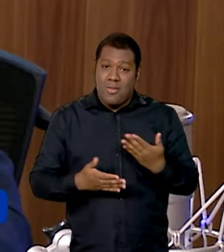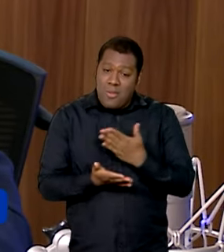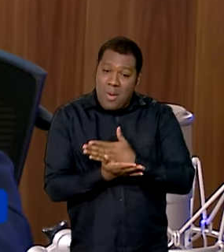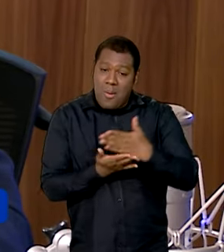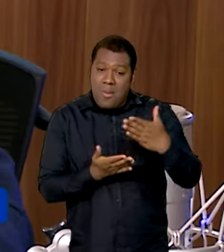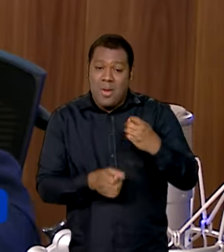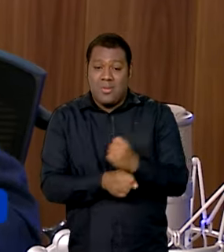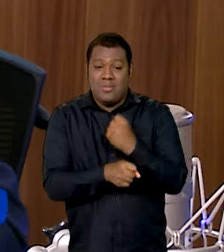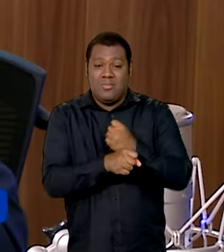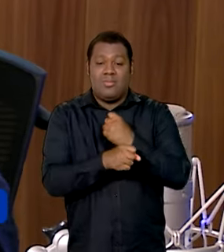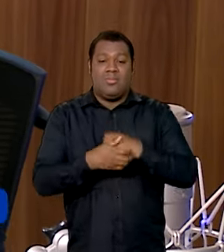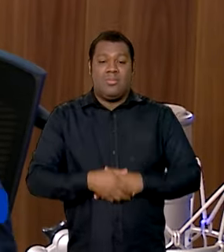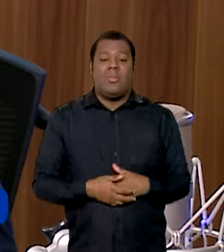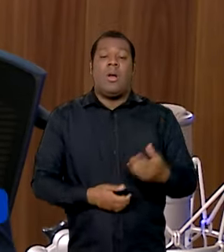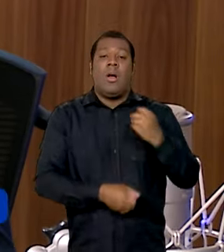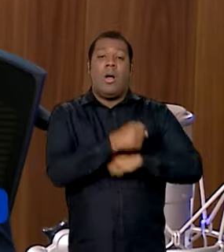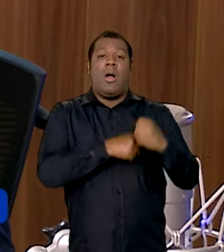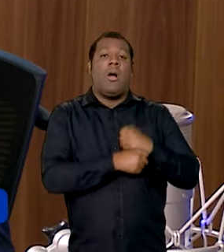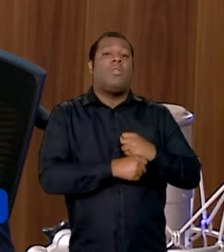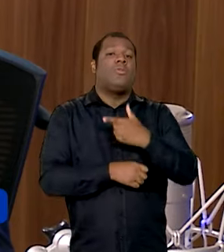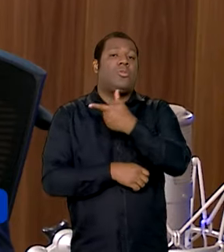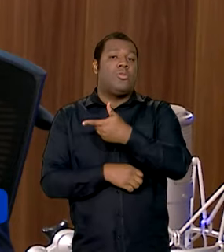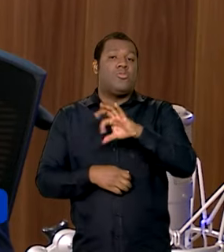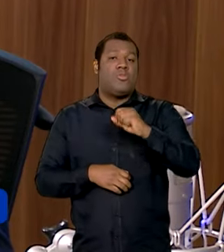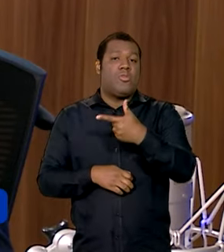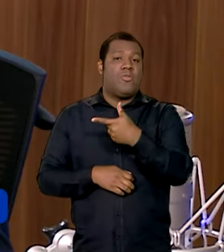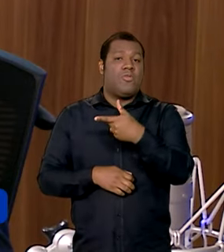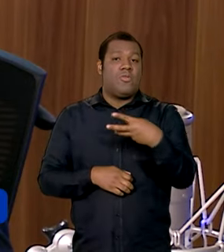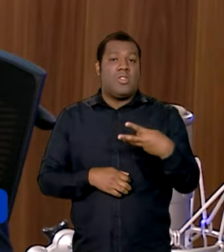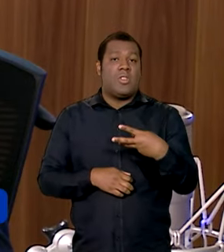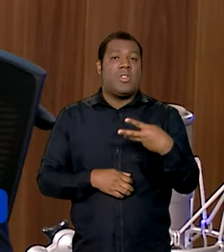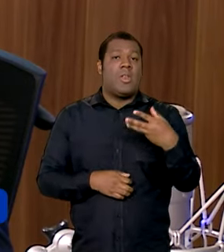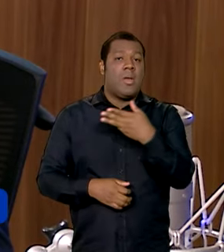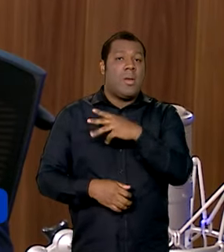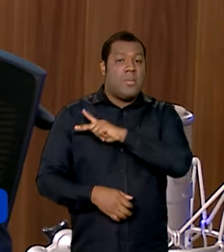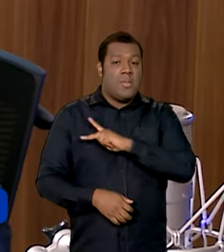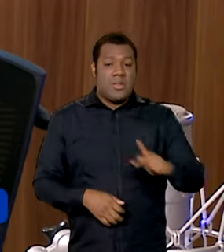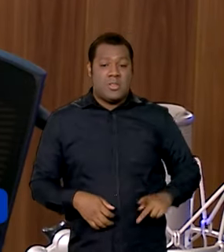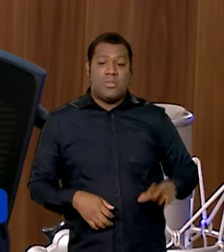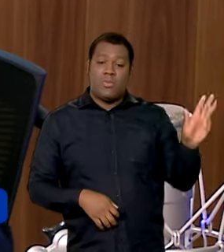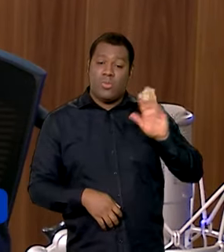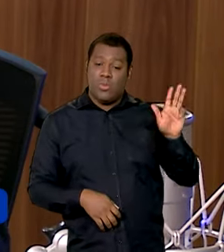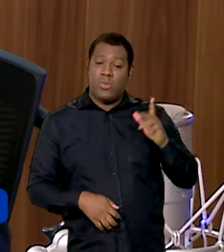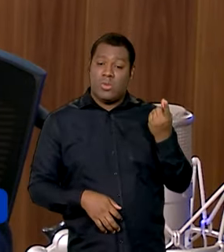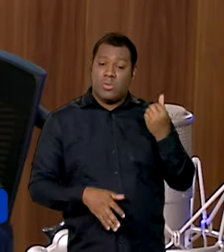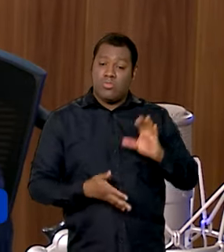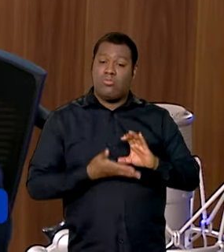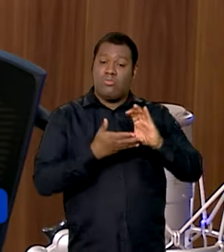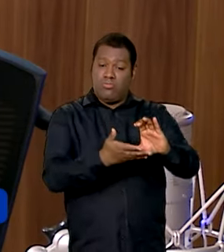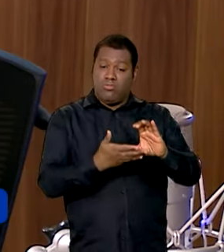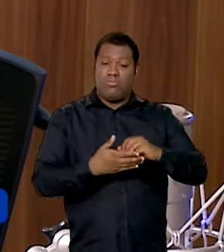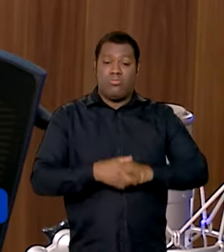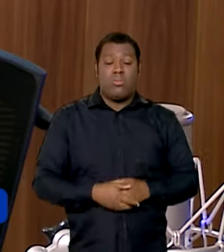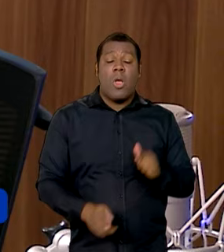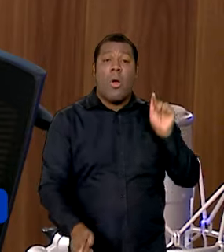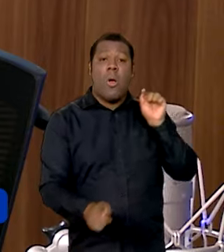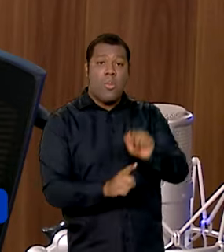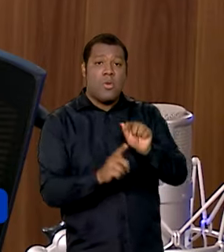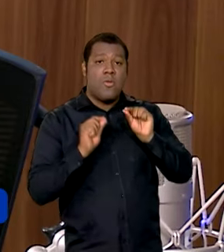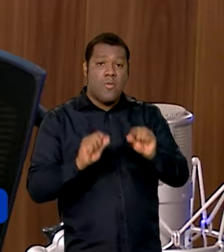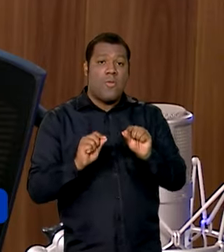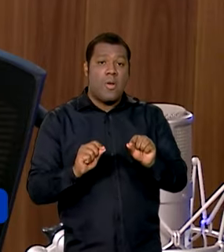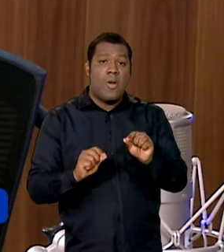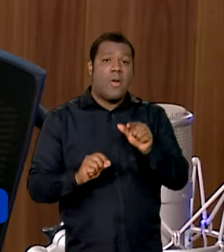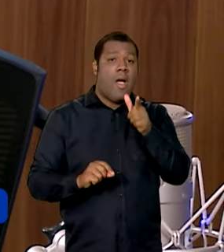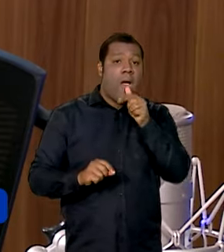trabalho que ele fez o ano passado de E essas políticas com recurso né E vai cumprir esse papel Vai pegar água da transposição